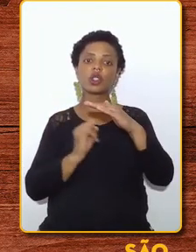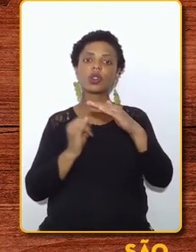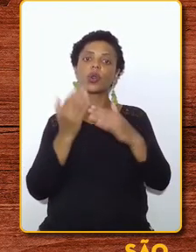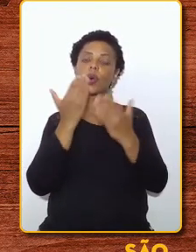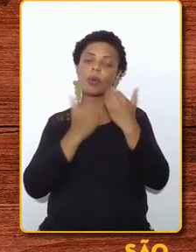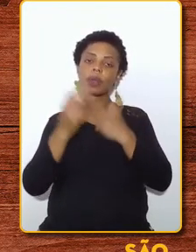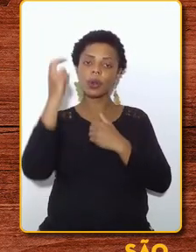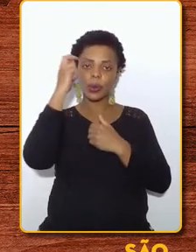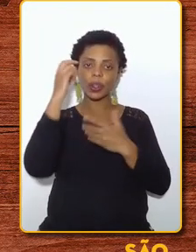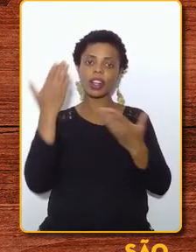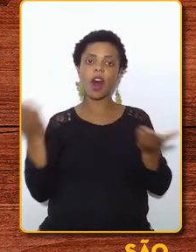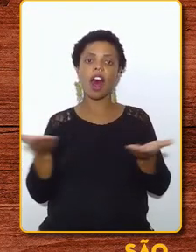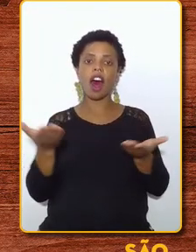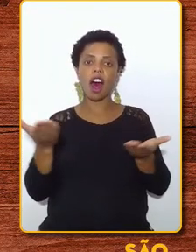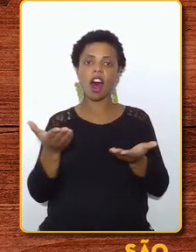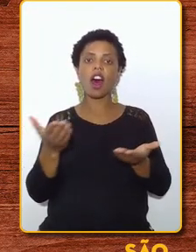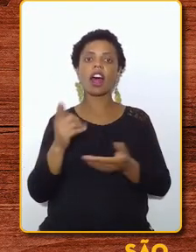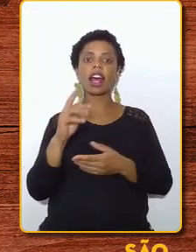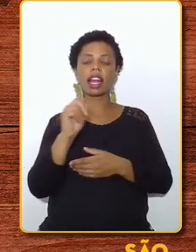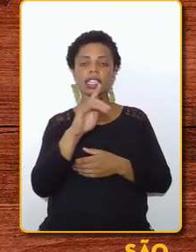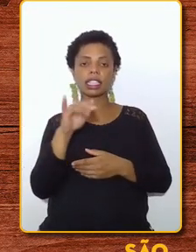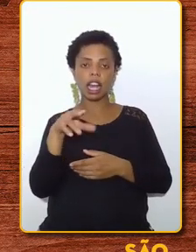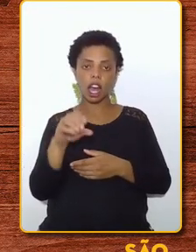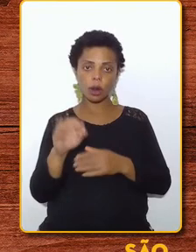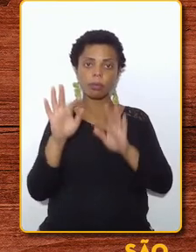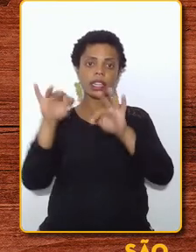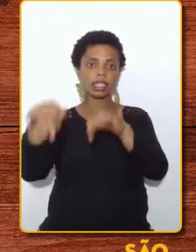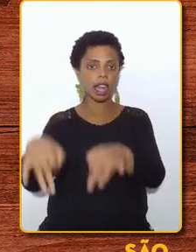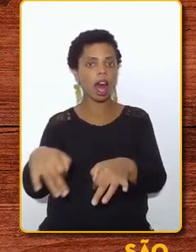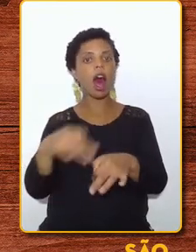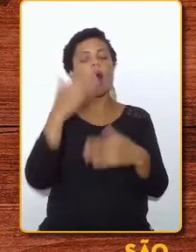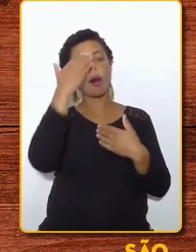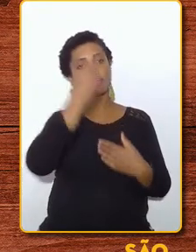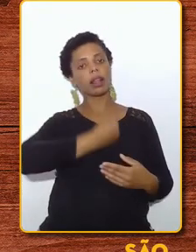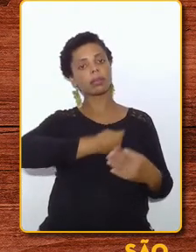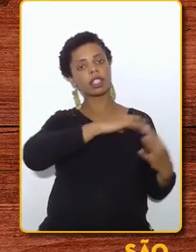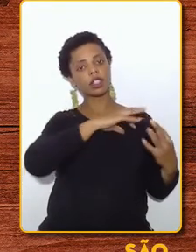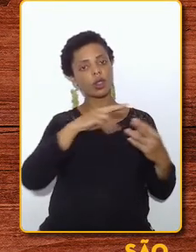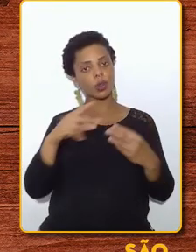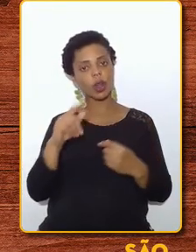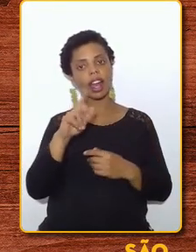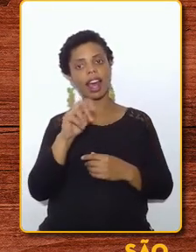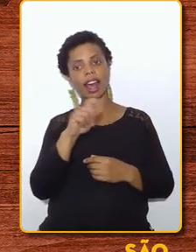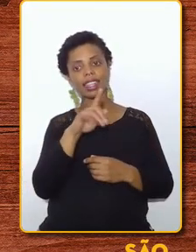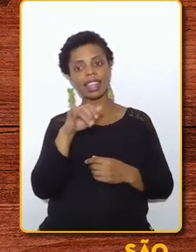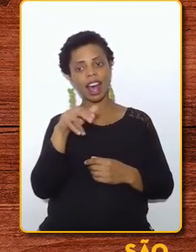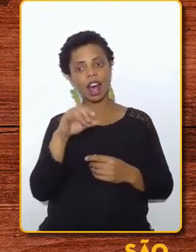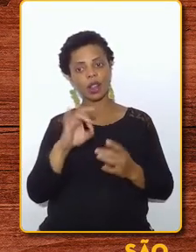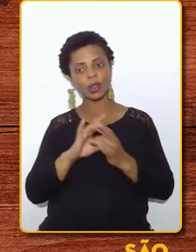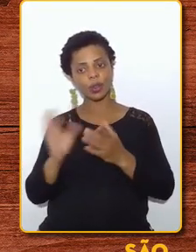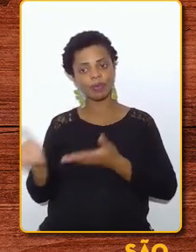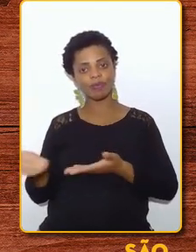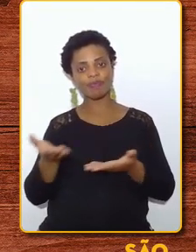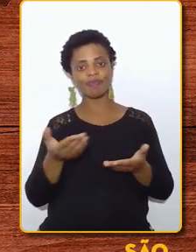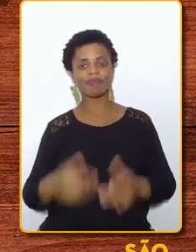então, agradecer mais uma vez a presença de todos. Graziano, por favor, suas considerações